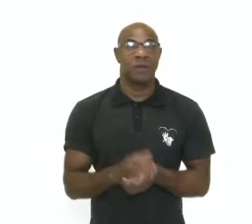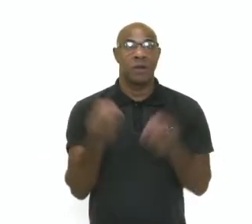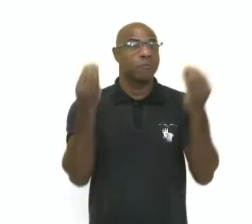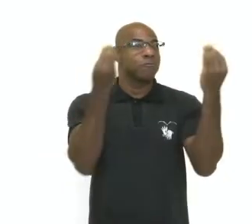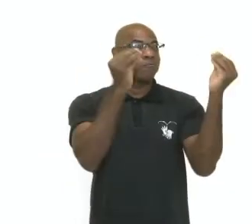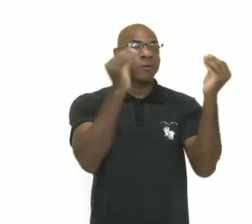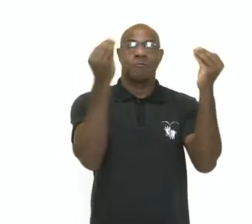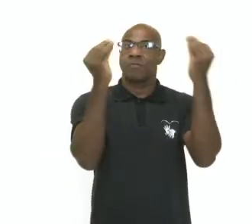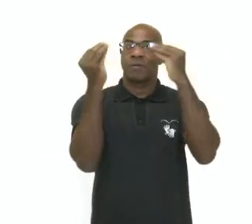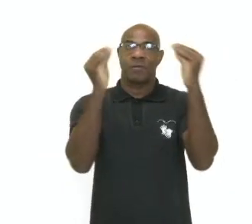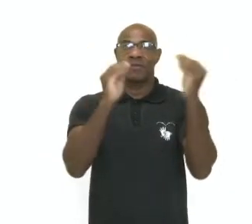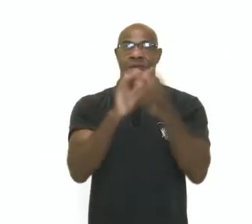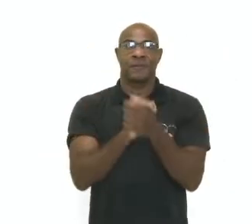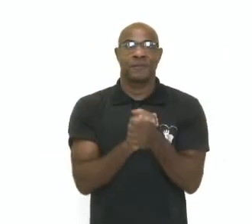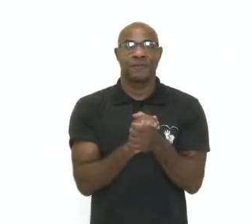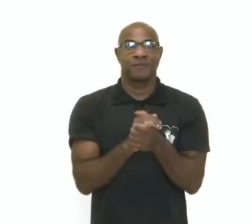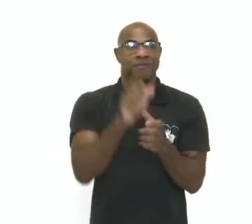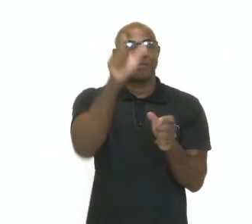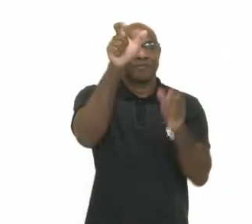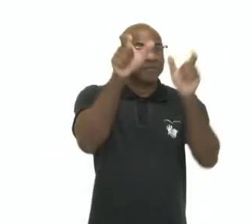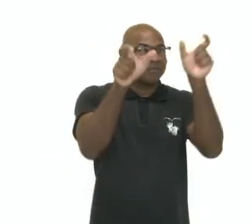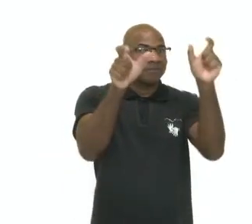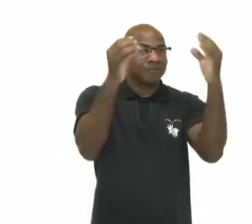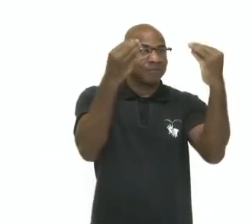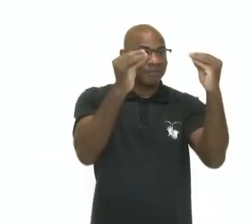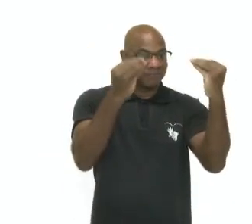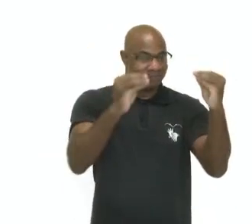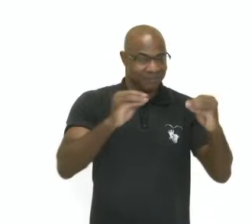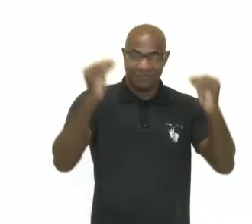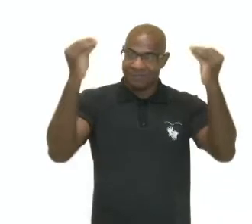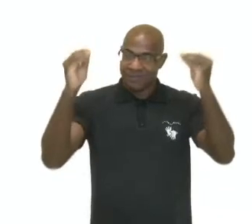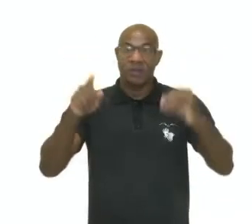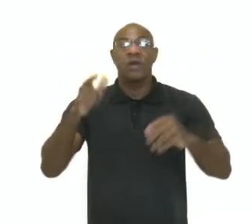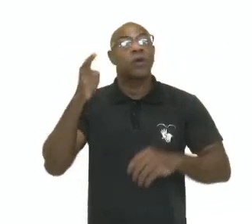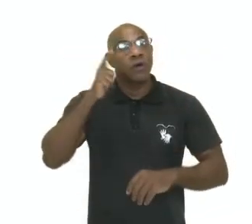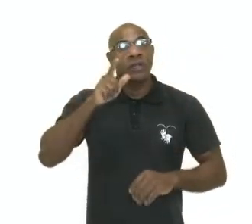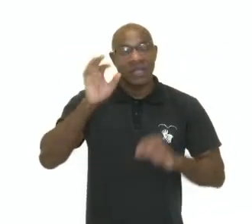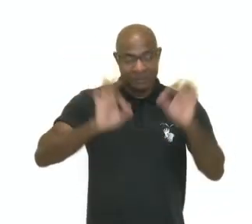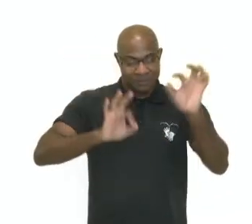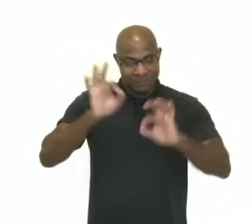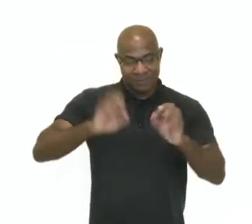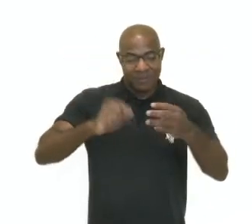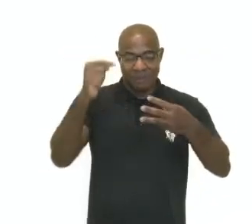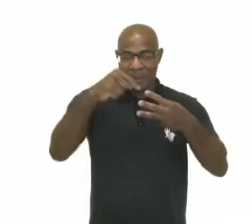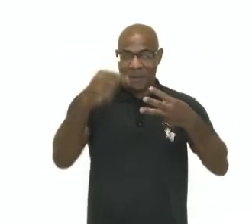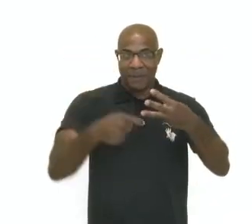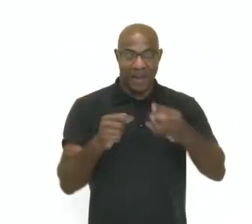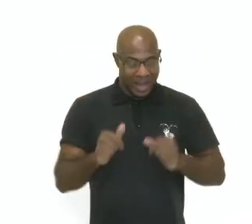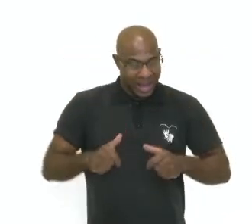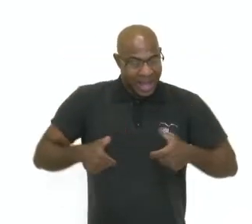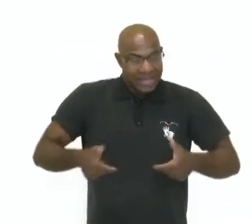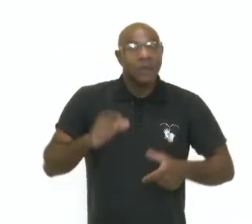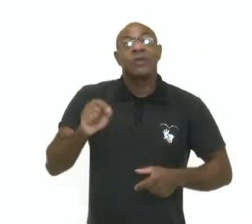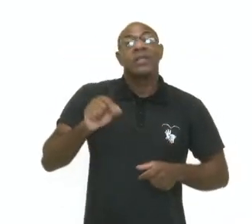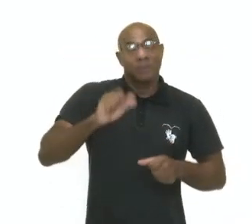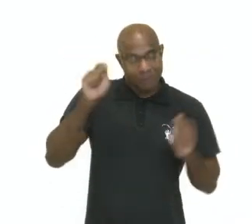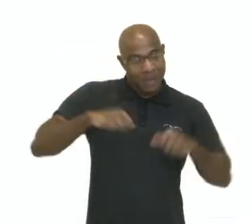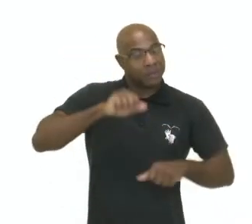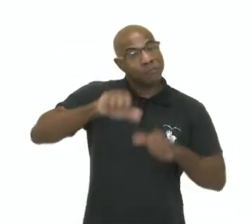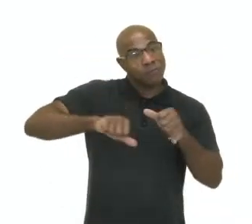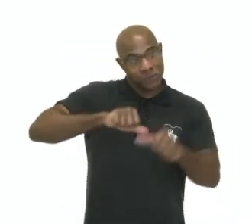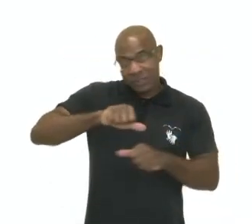preenchendo outras linhas, você consegue fazer uma lista de ações para serem